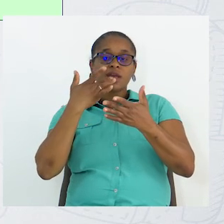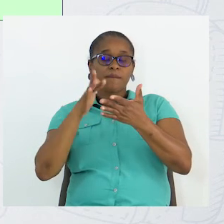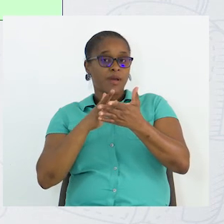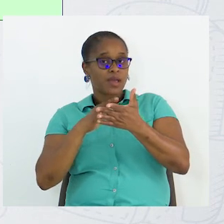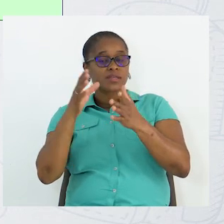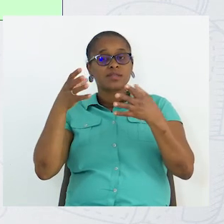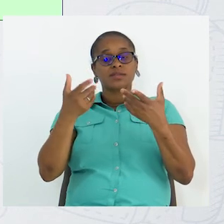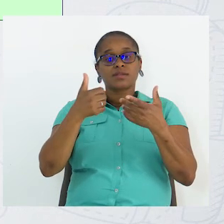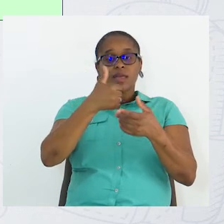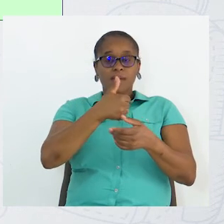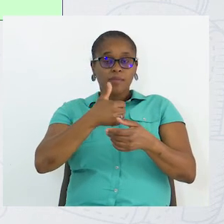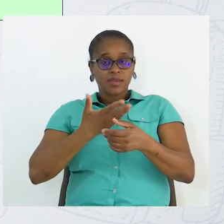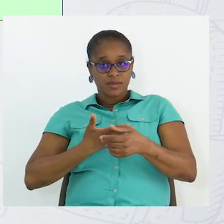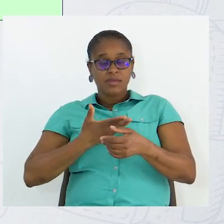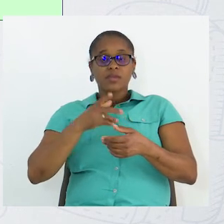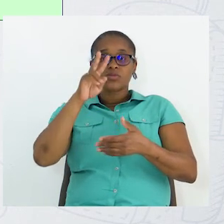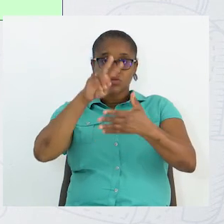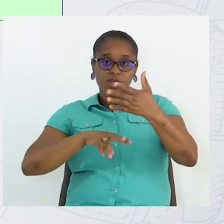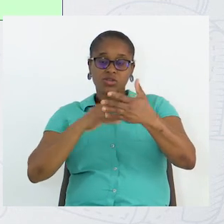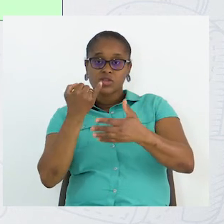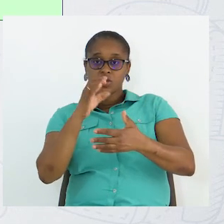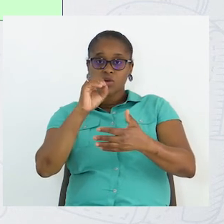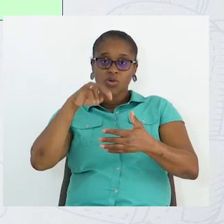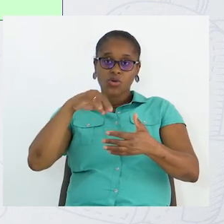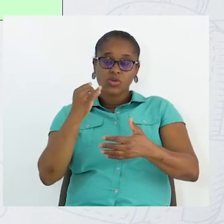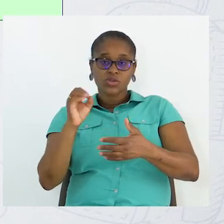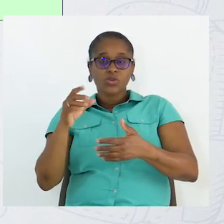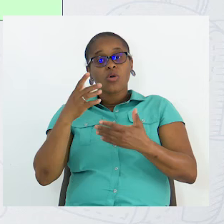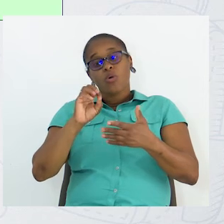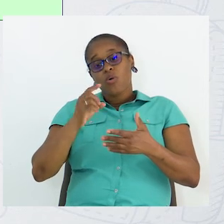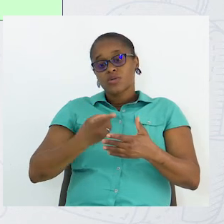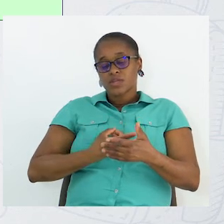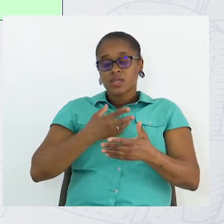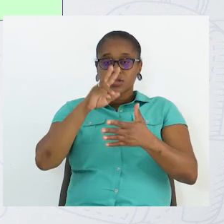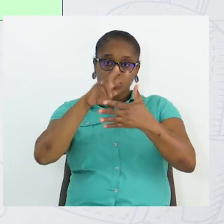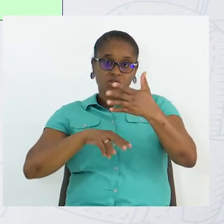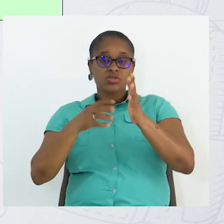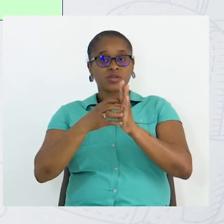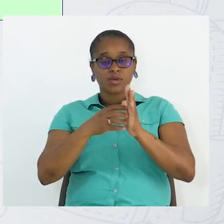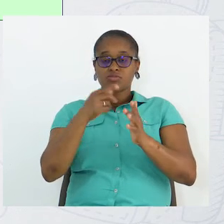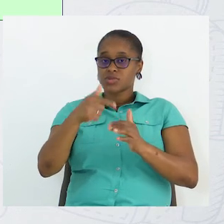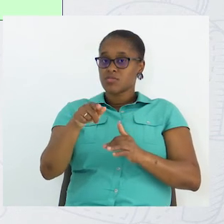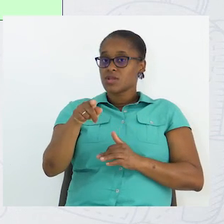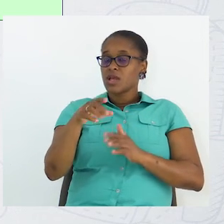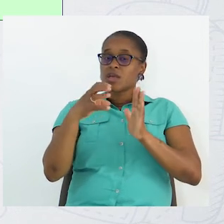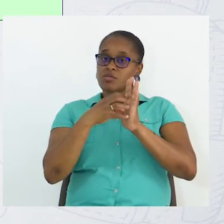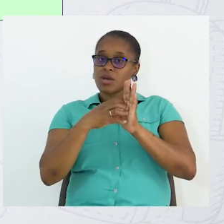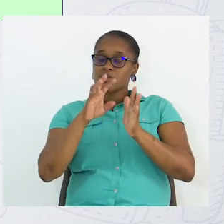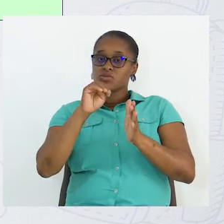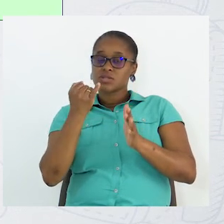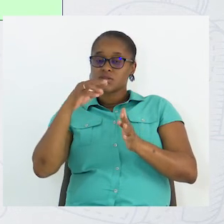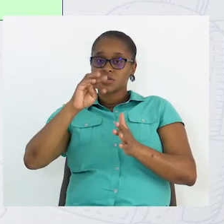desenhada. No texto icônico, ou seja, texto de imagem, as imagens. Temos as imagens, os signos